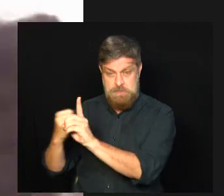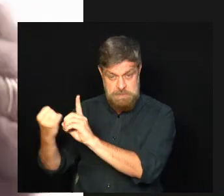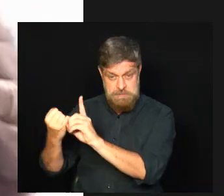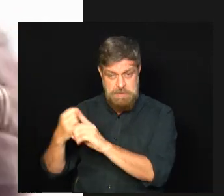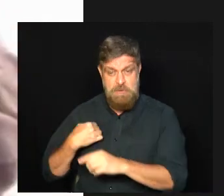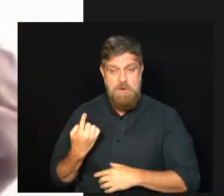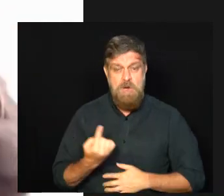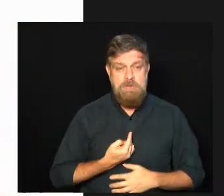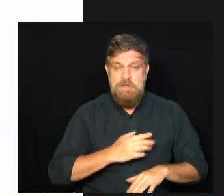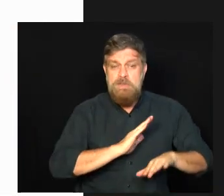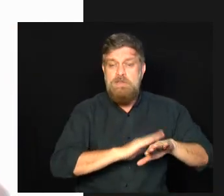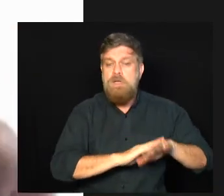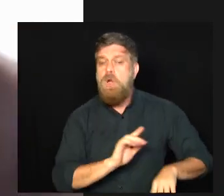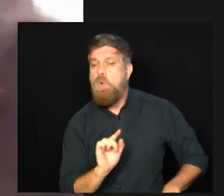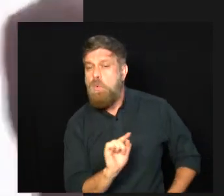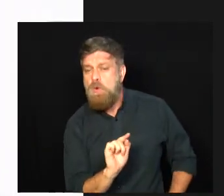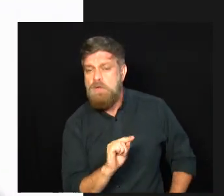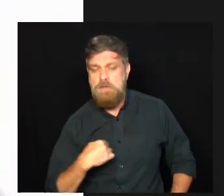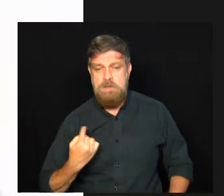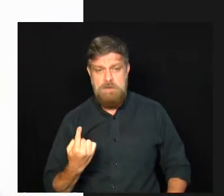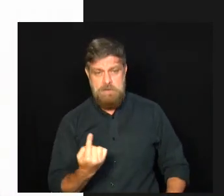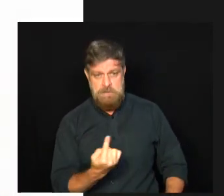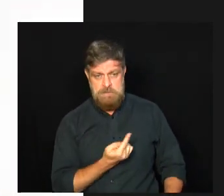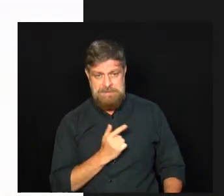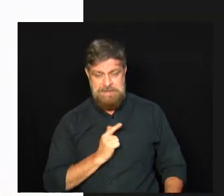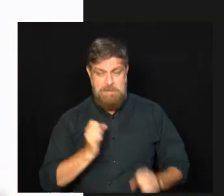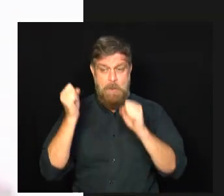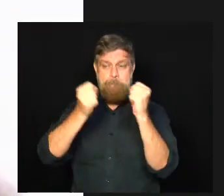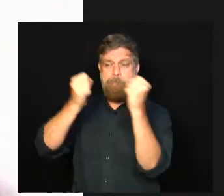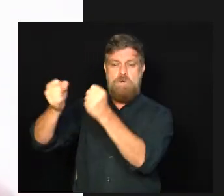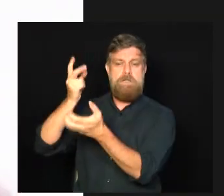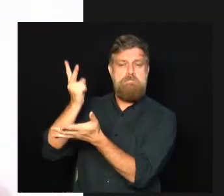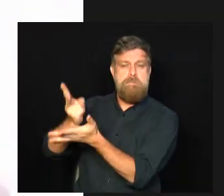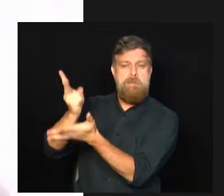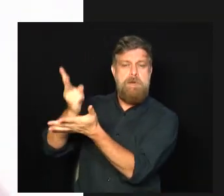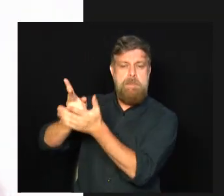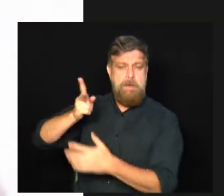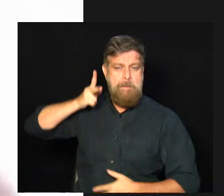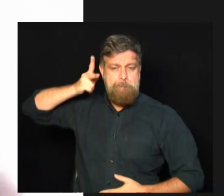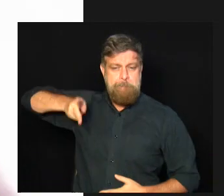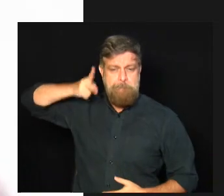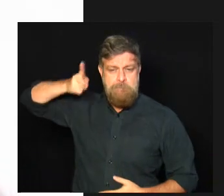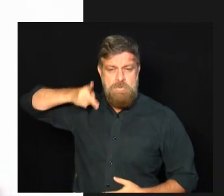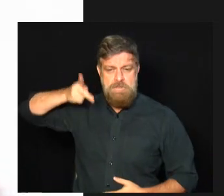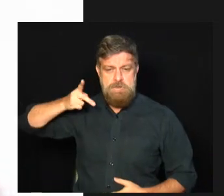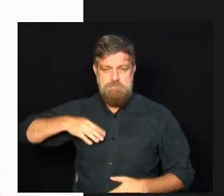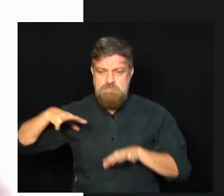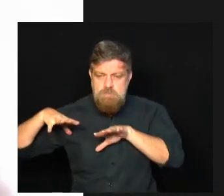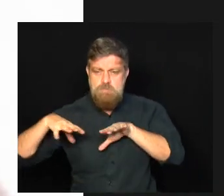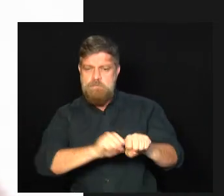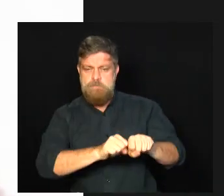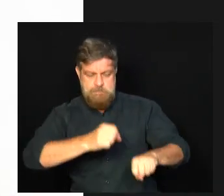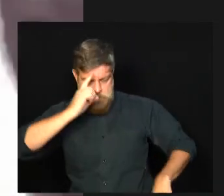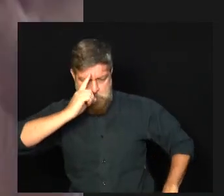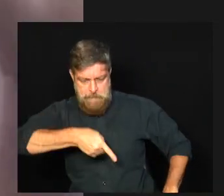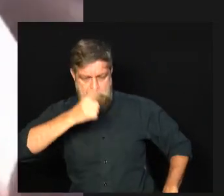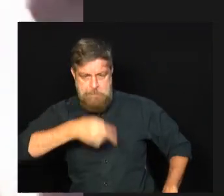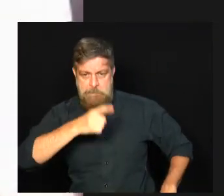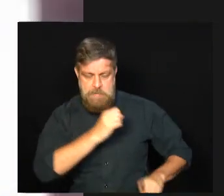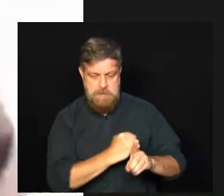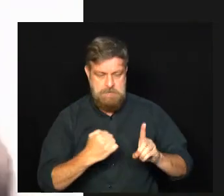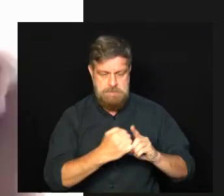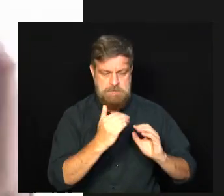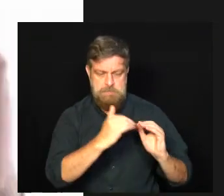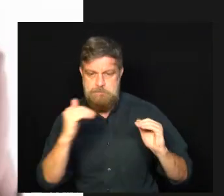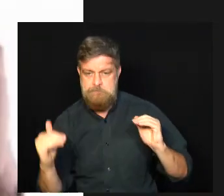o quê? Garantindo poder político de dominação social